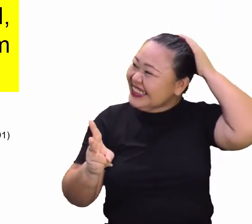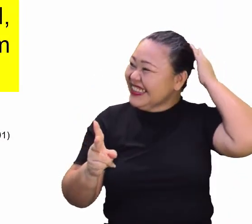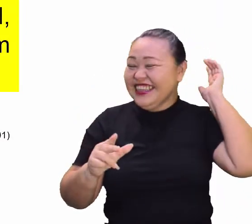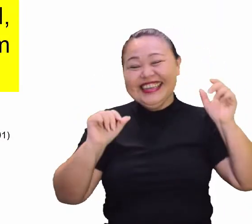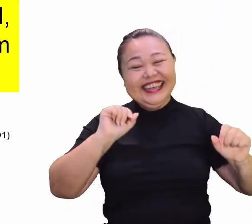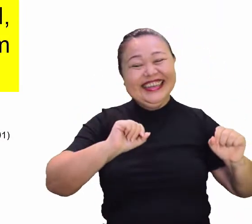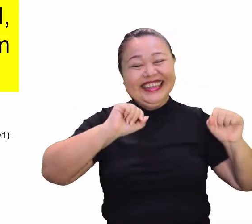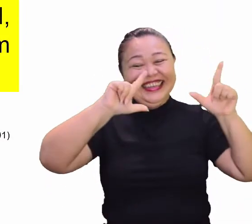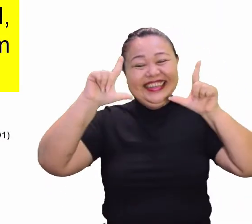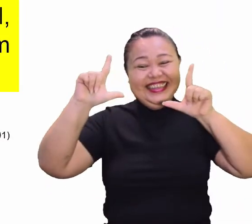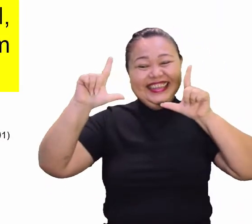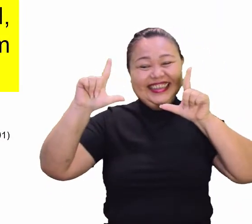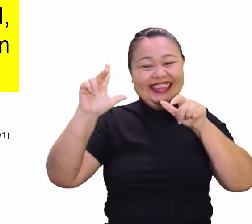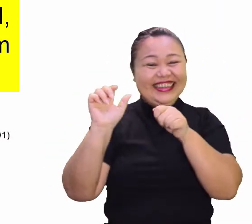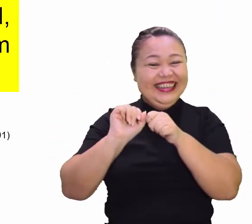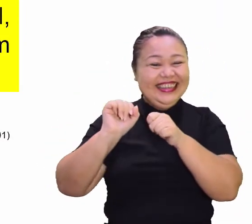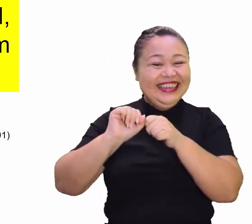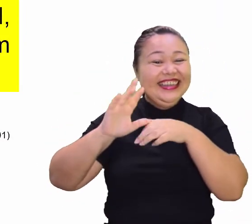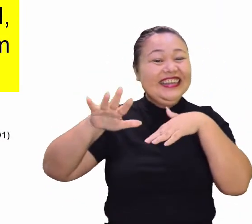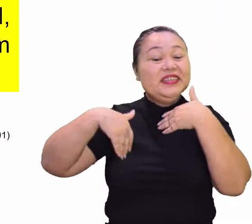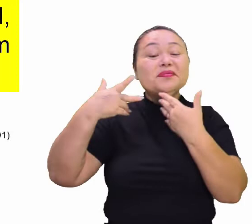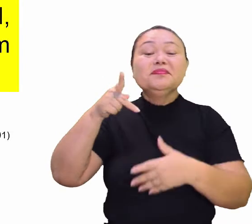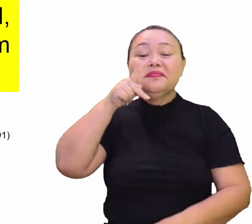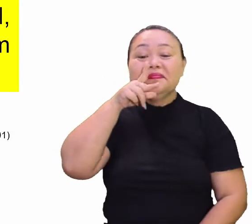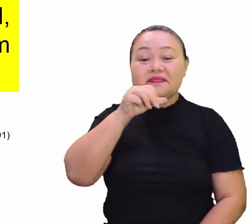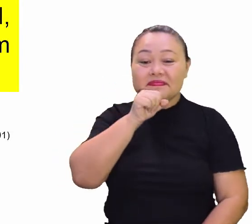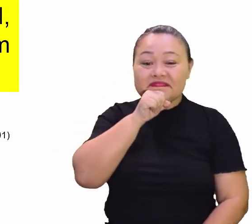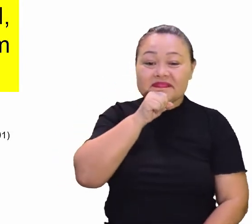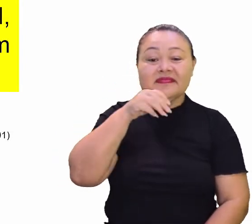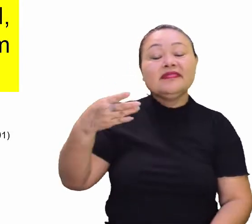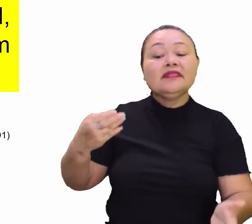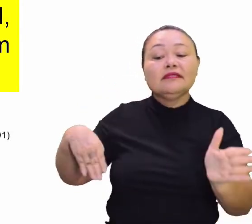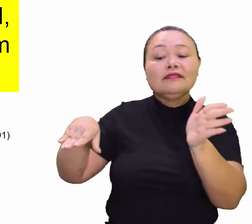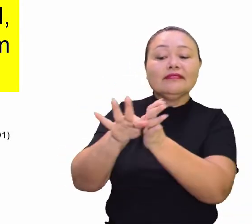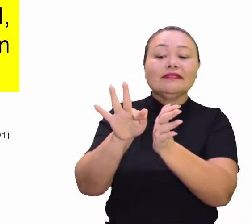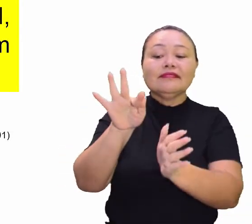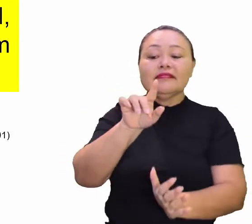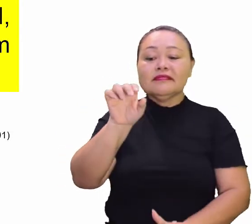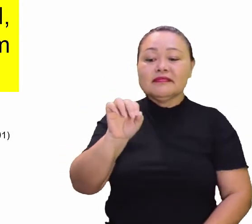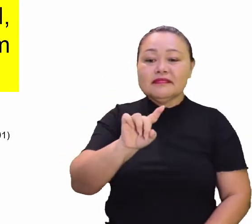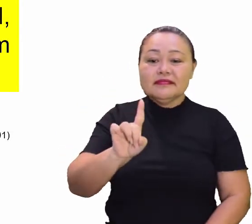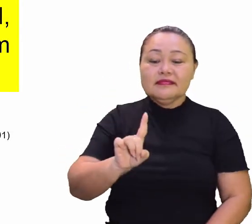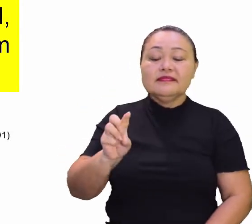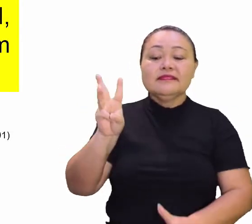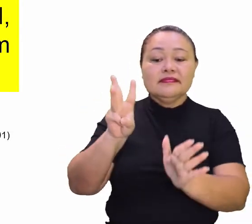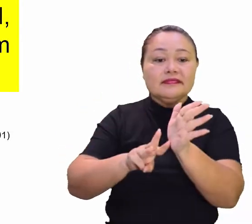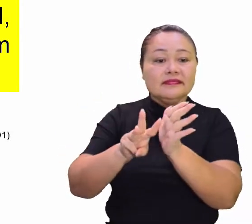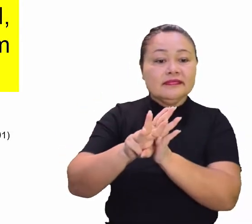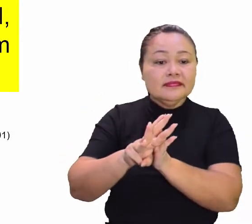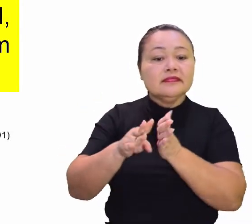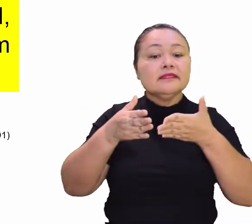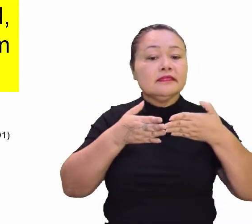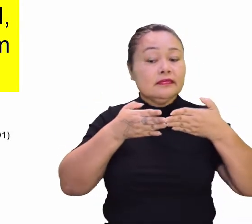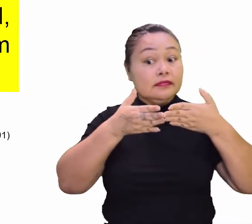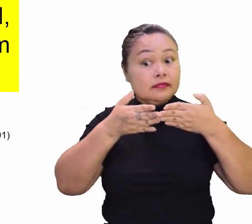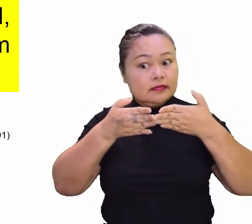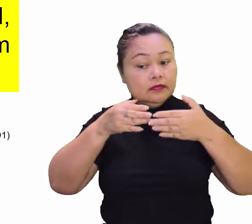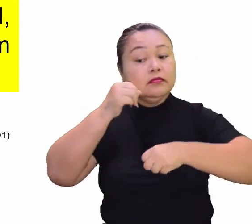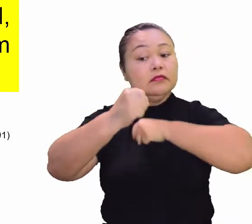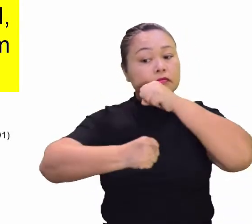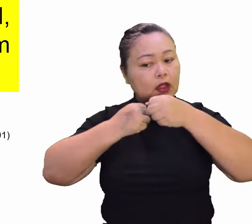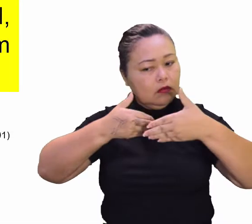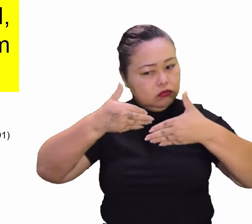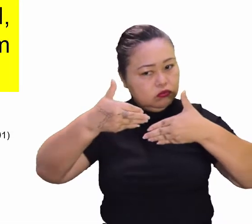Presta atenção. A jusante de Porto Velho até a foz do Rio Madeira é navegável durante o ano